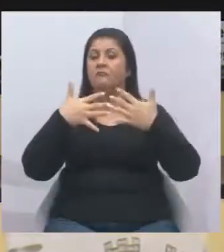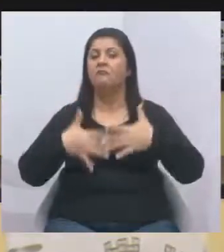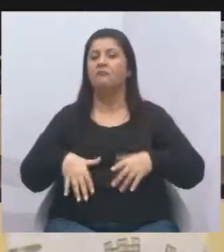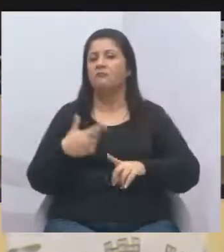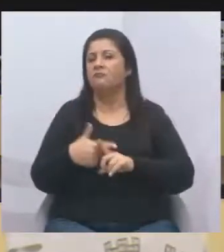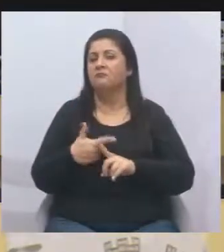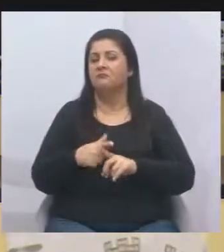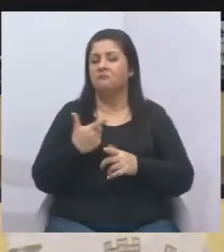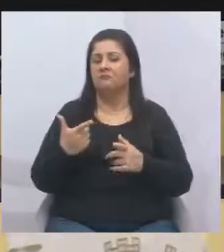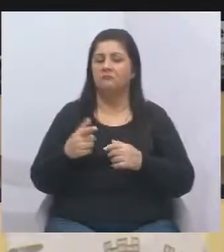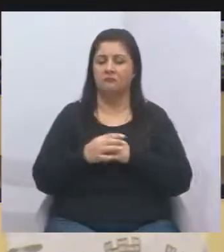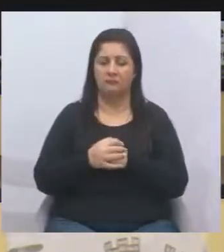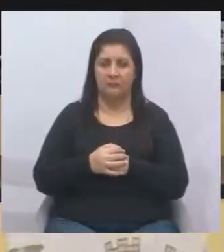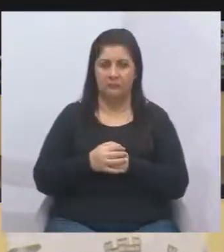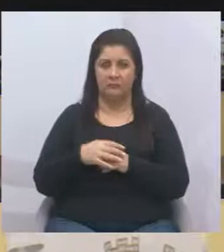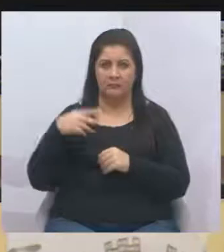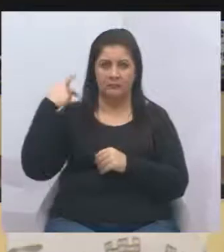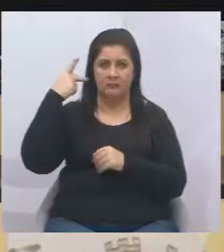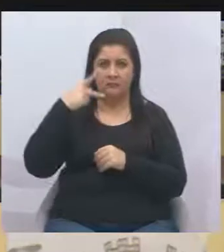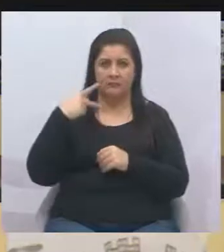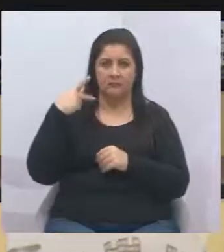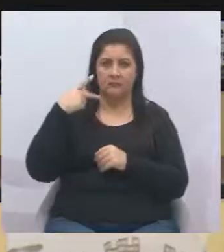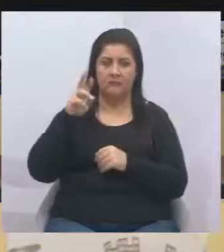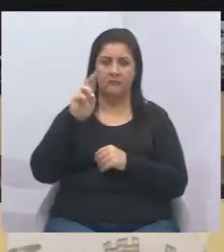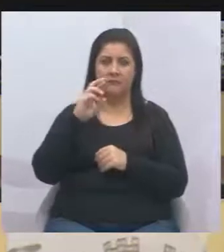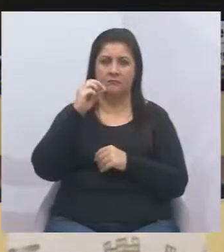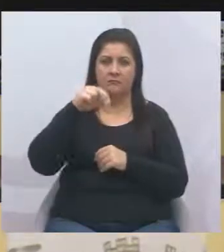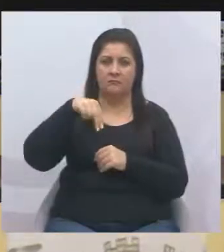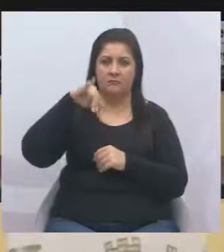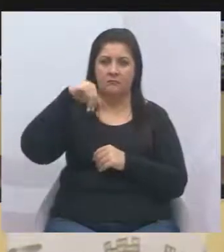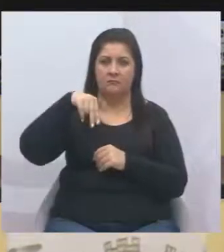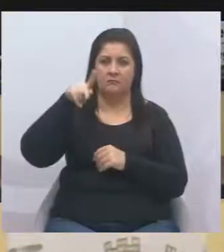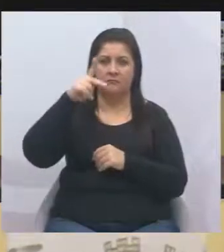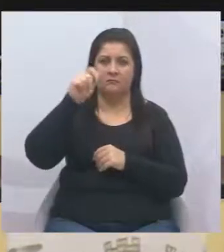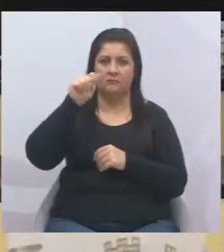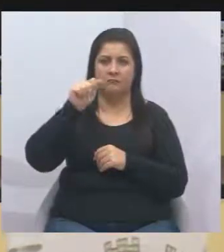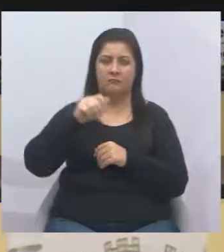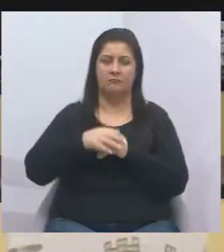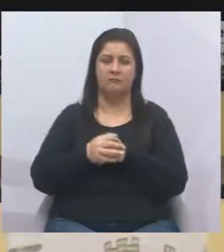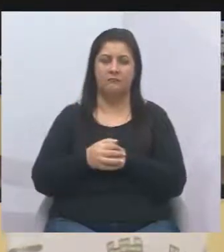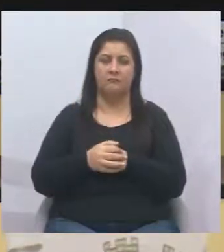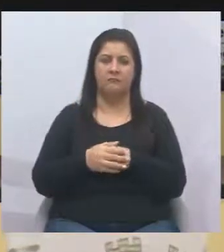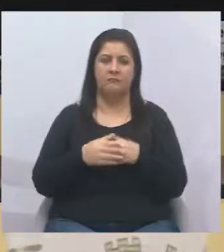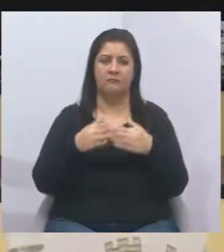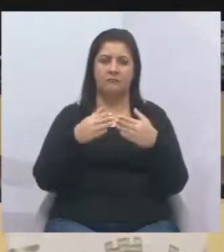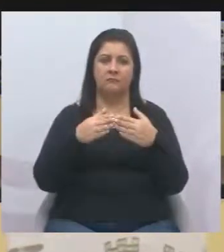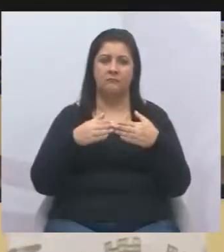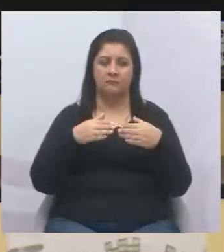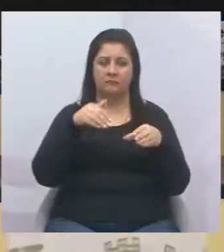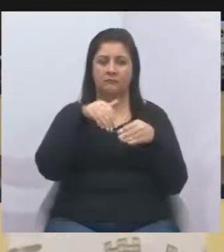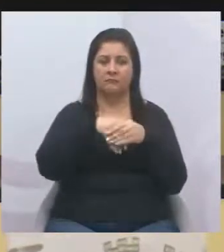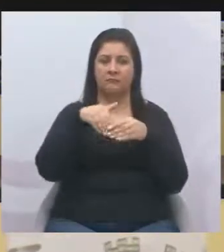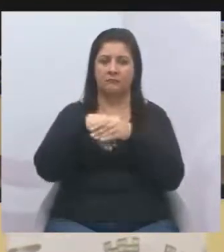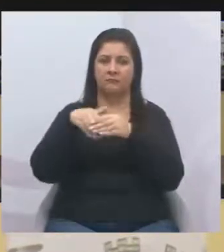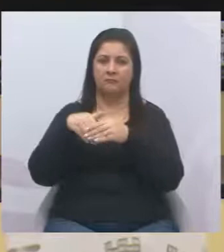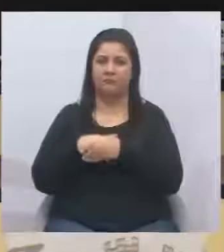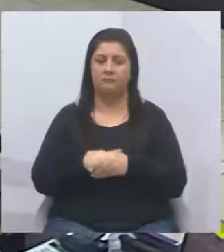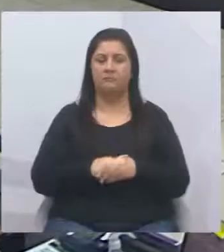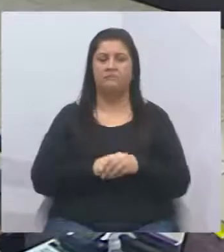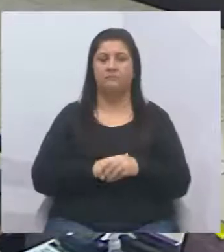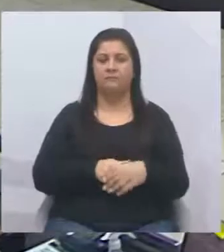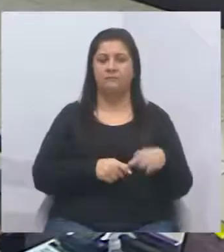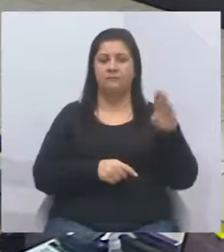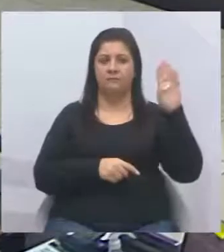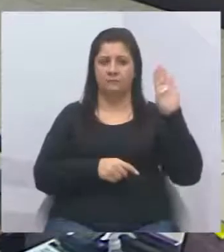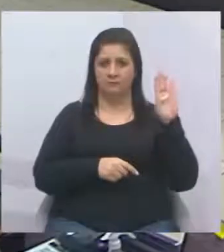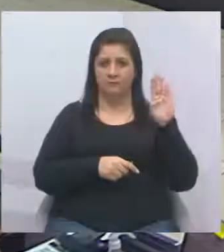os motivos. Autoria, vereador Roninha. Senhor presidente, foi pedido votação. Senhor presidente, eu